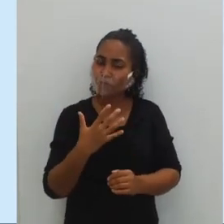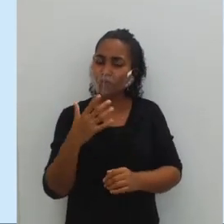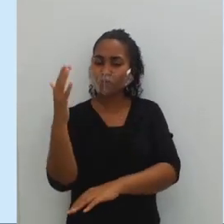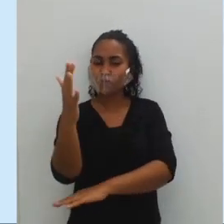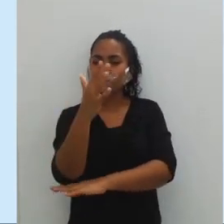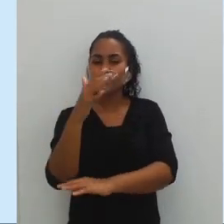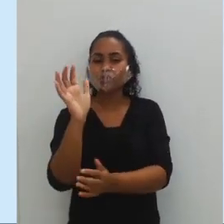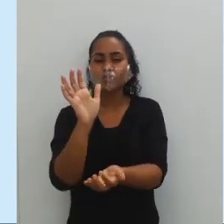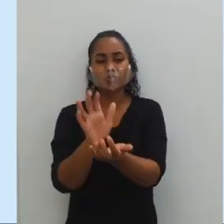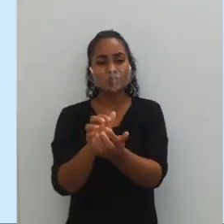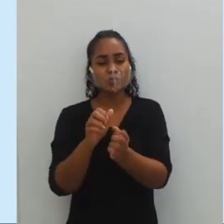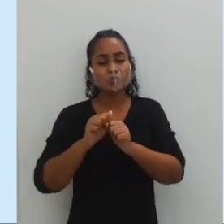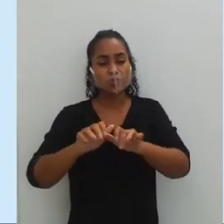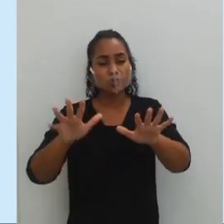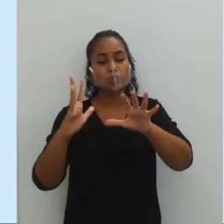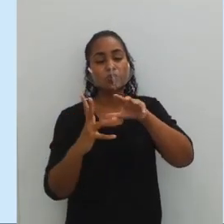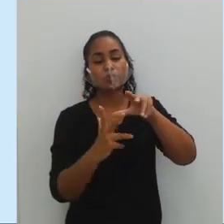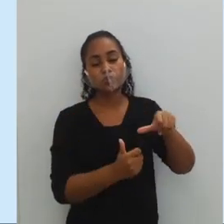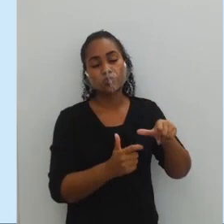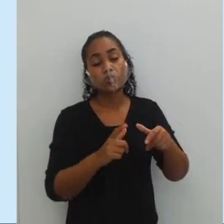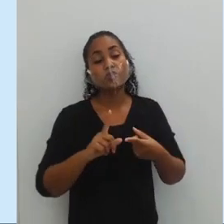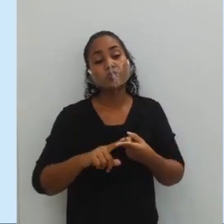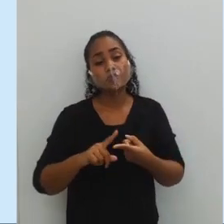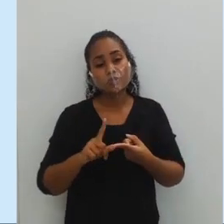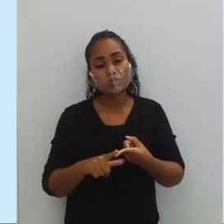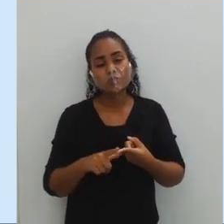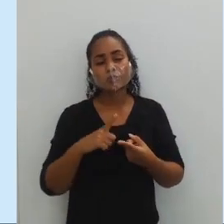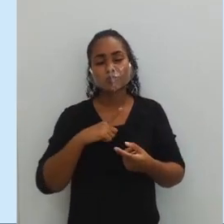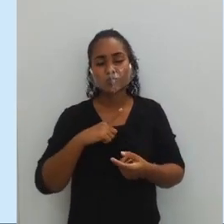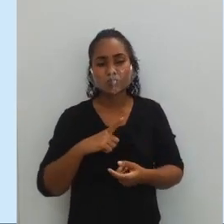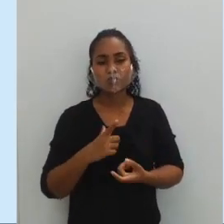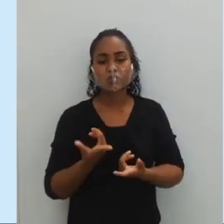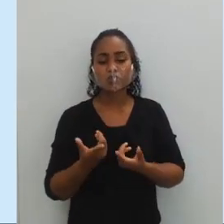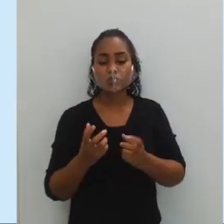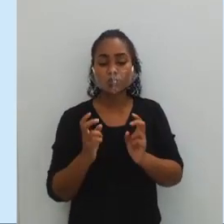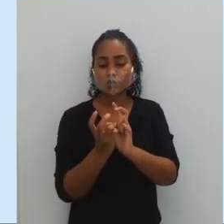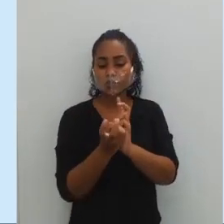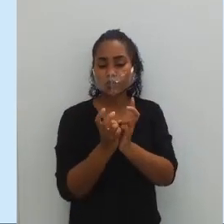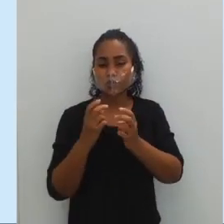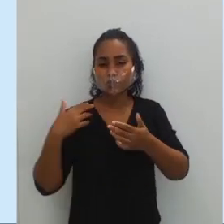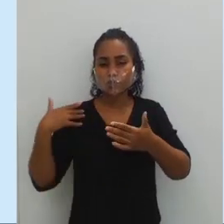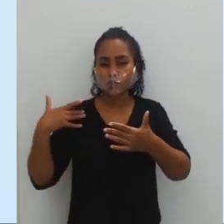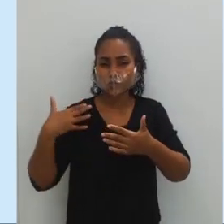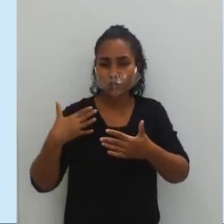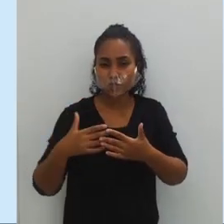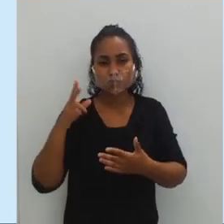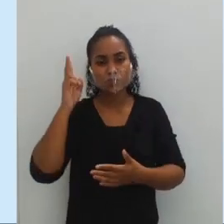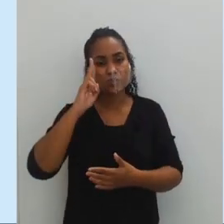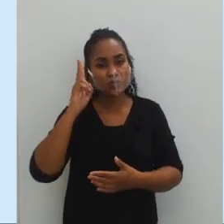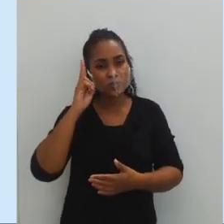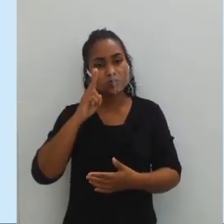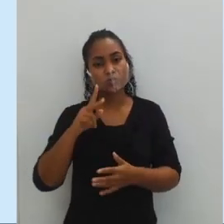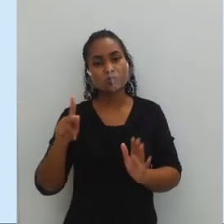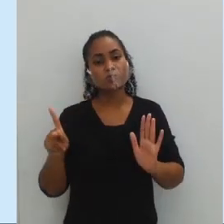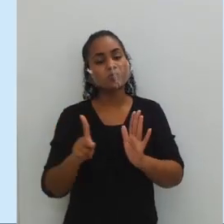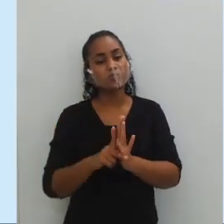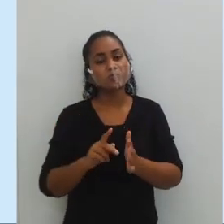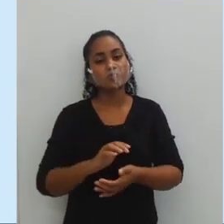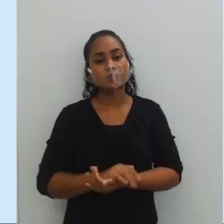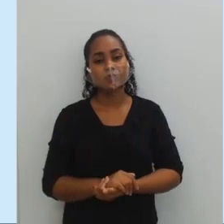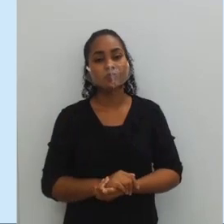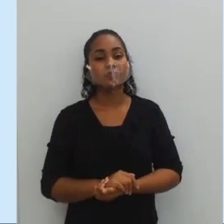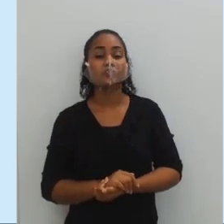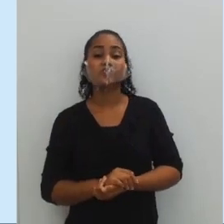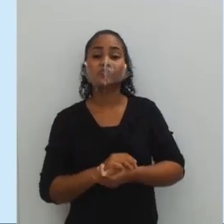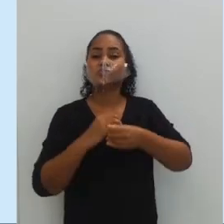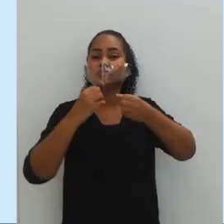bandeira de Pernambuco pelo mundo todo. Além disso, do resgate da capoeira, nós também fizemos um resgate histórico do jiu-jitsu,